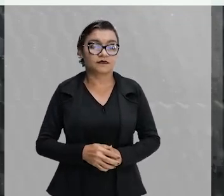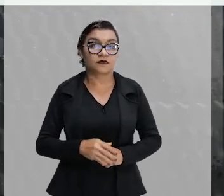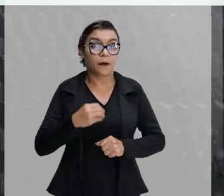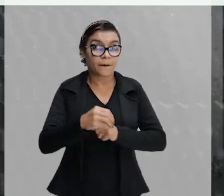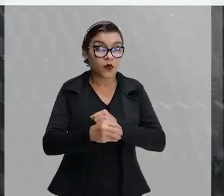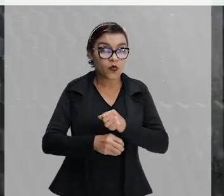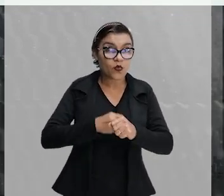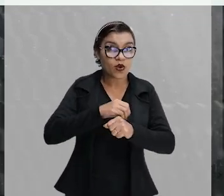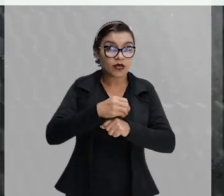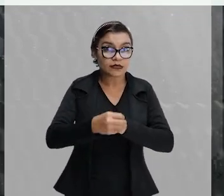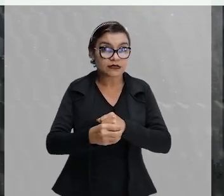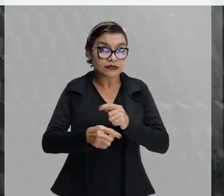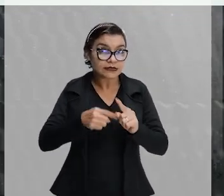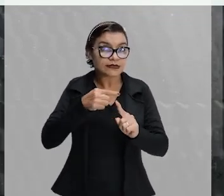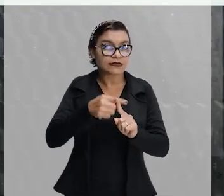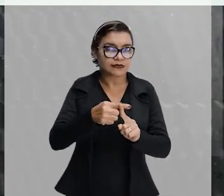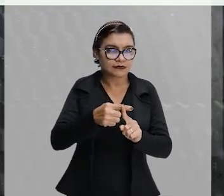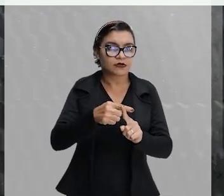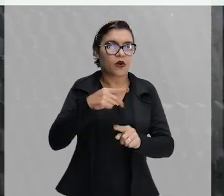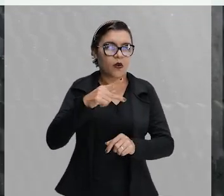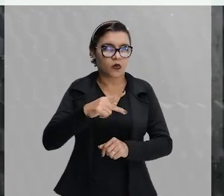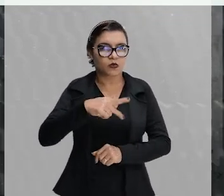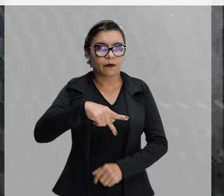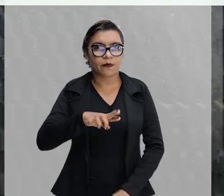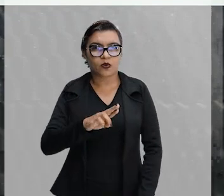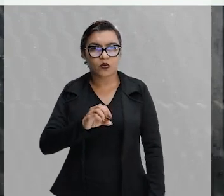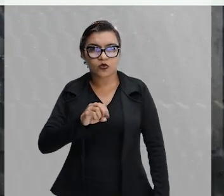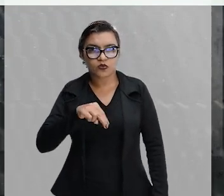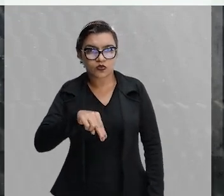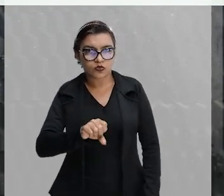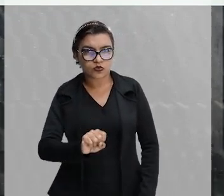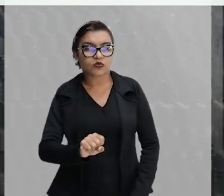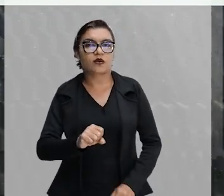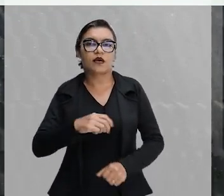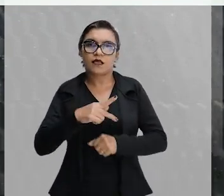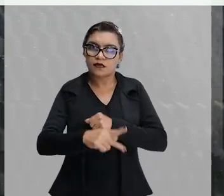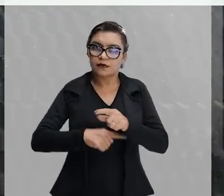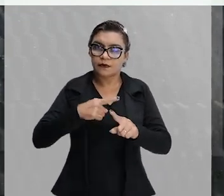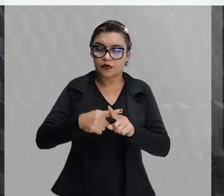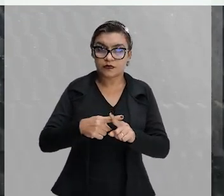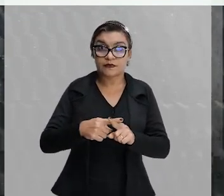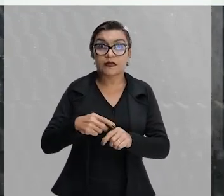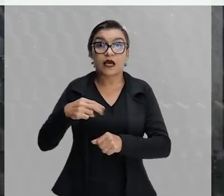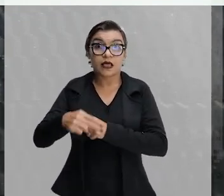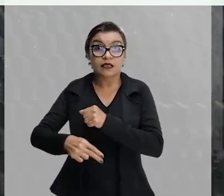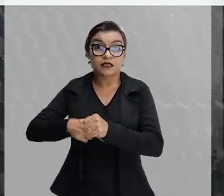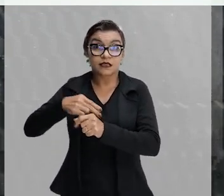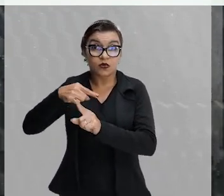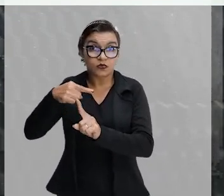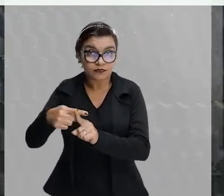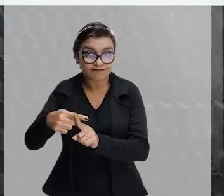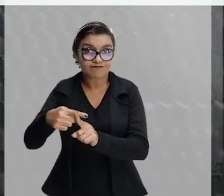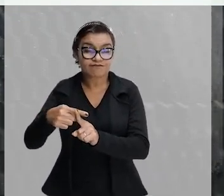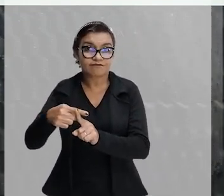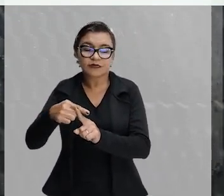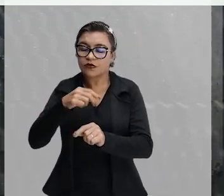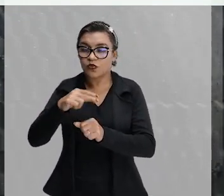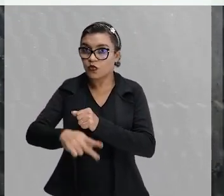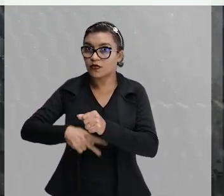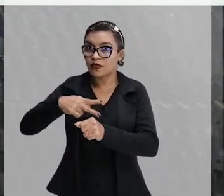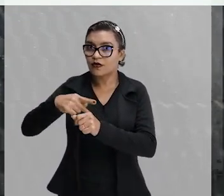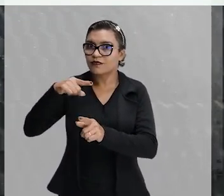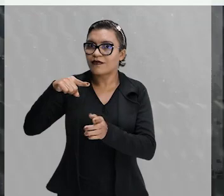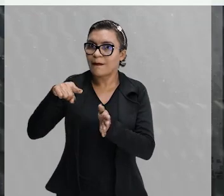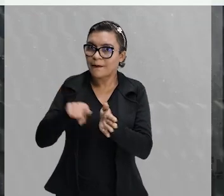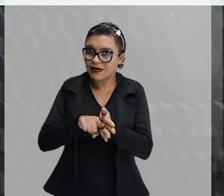são partículas positivas. Os nêutrons são partículas descarregadas. Elétrons são partículas